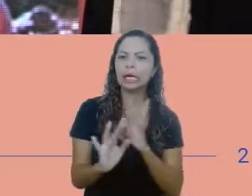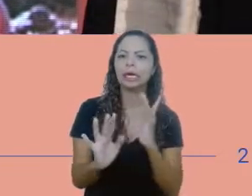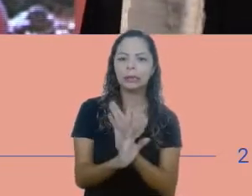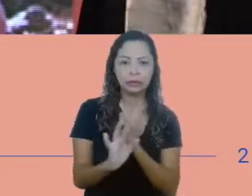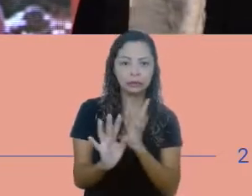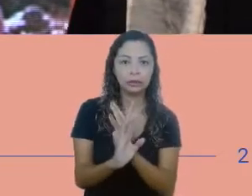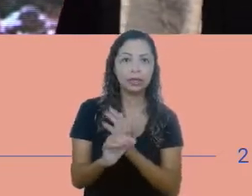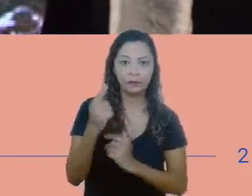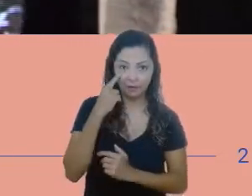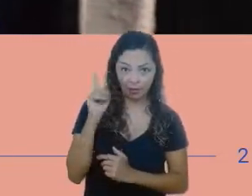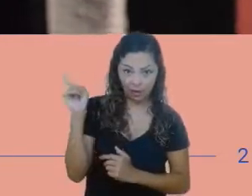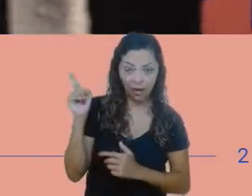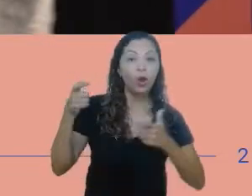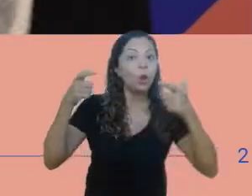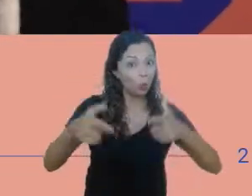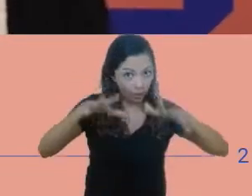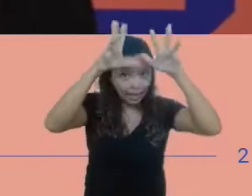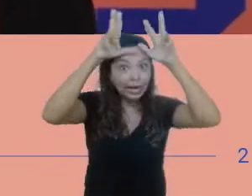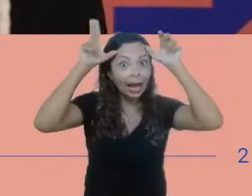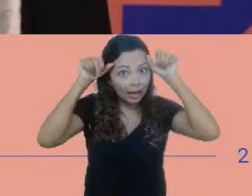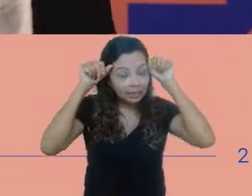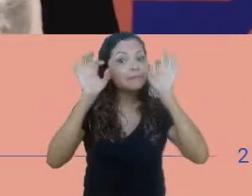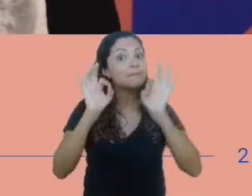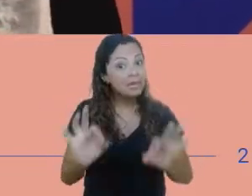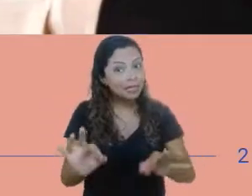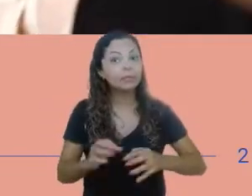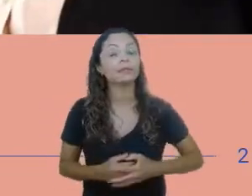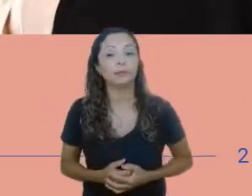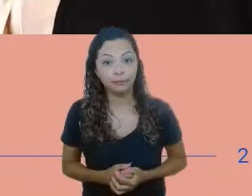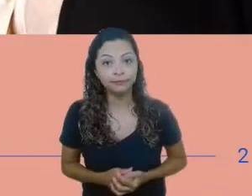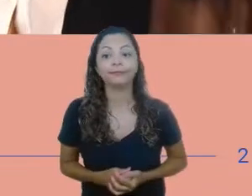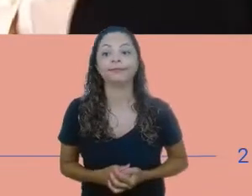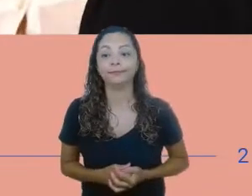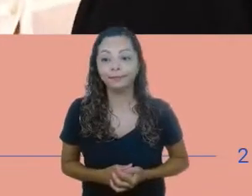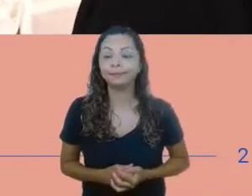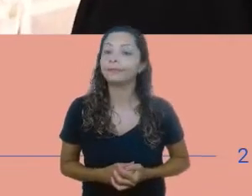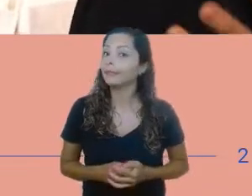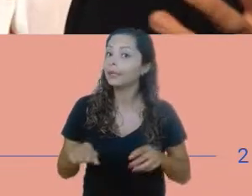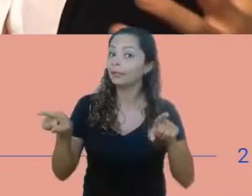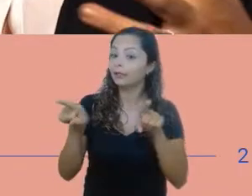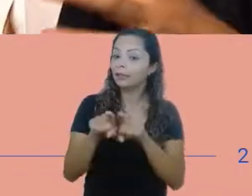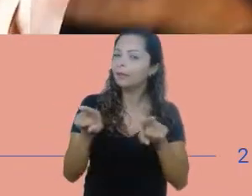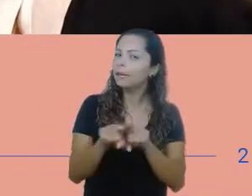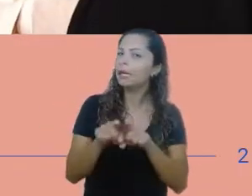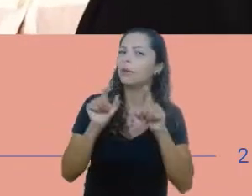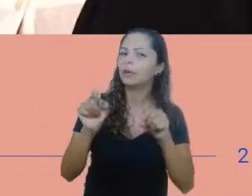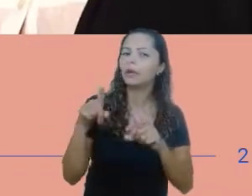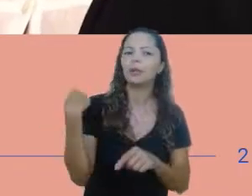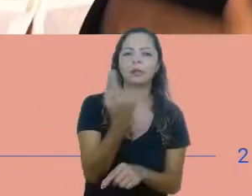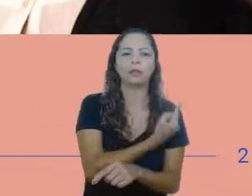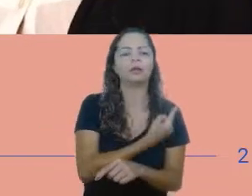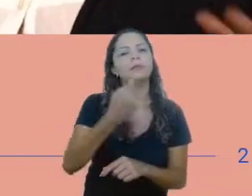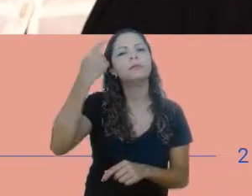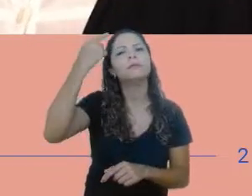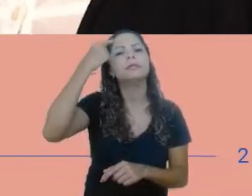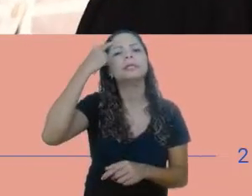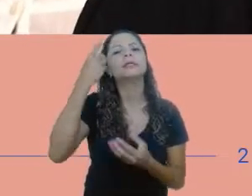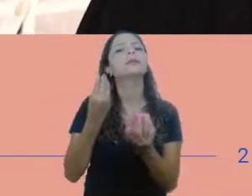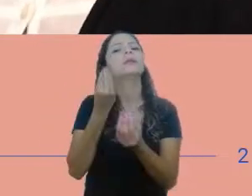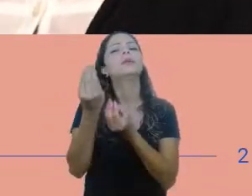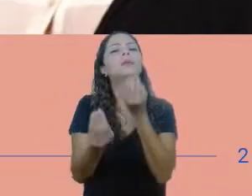então eu trago aqui uma outra imagem que eu acho que a gente precisa entender esse contexto né do porque a gente a